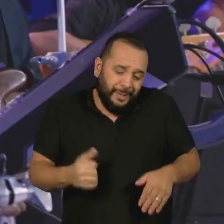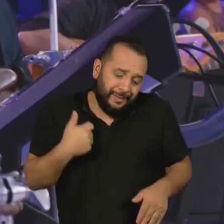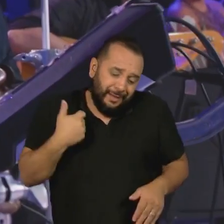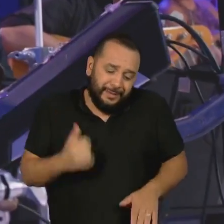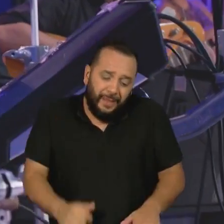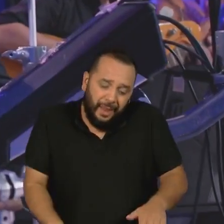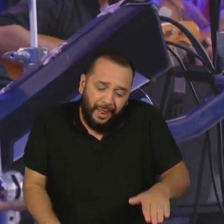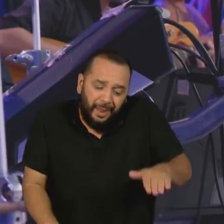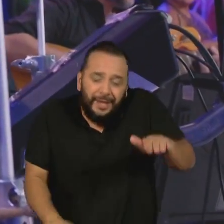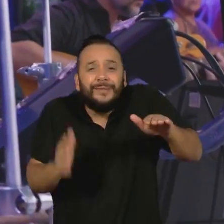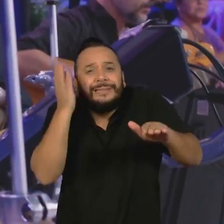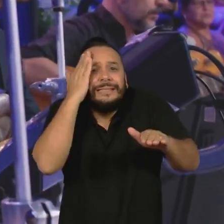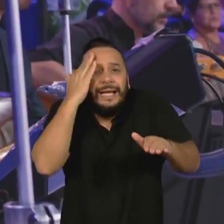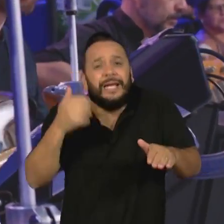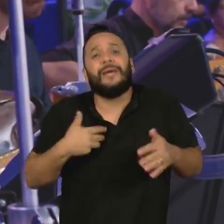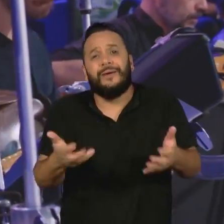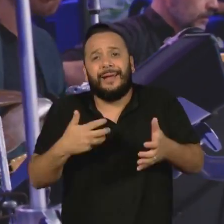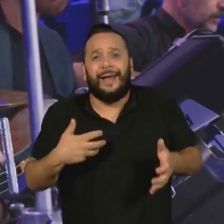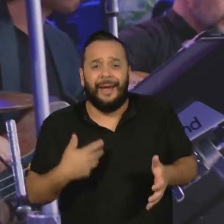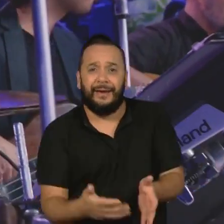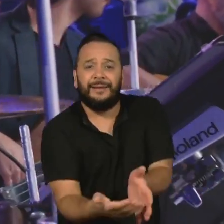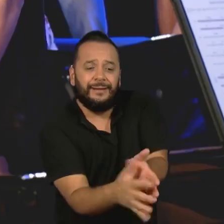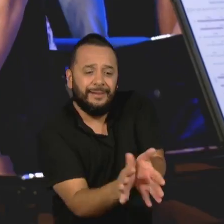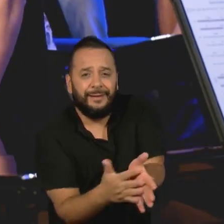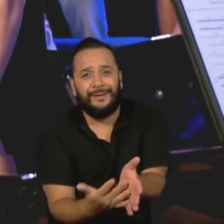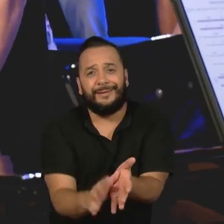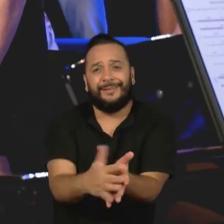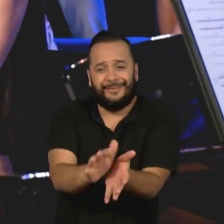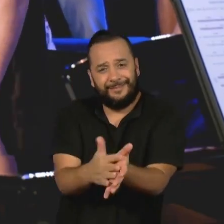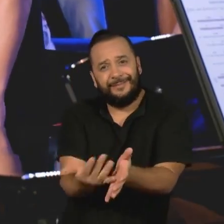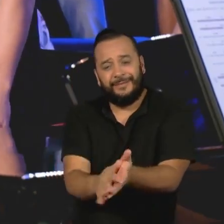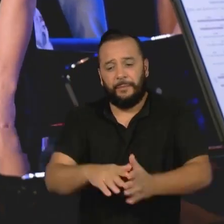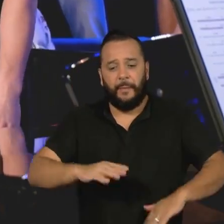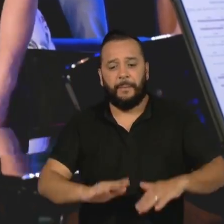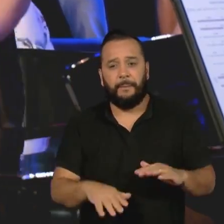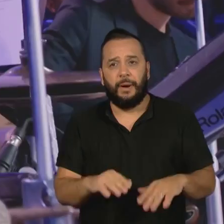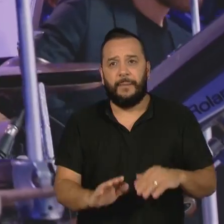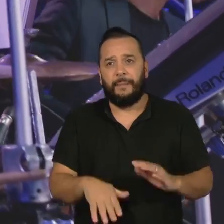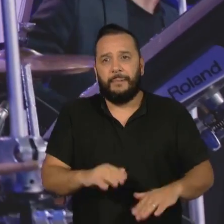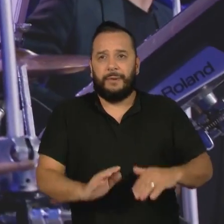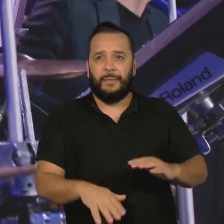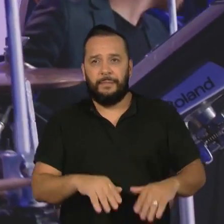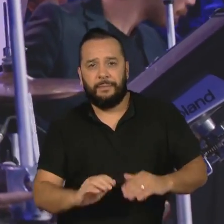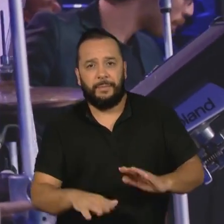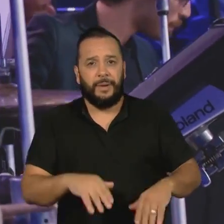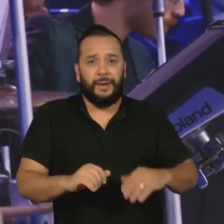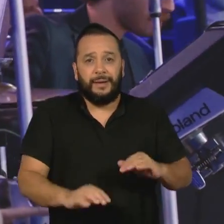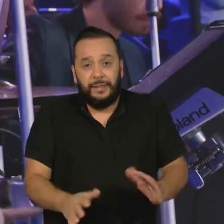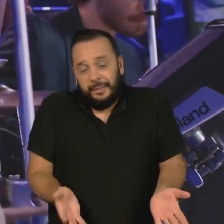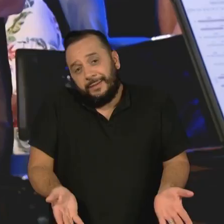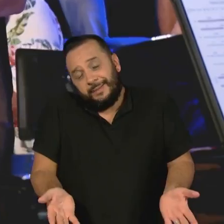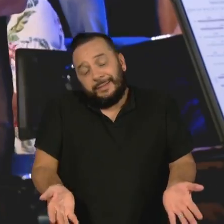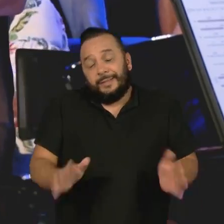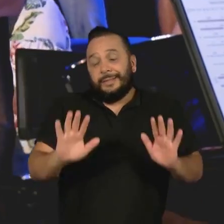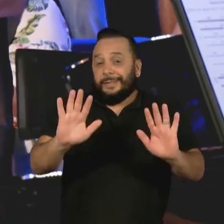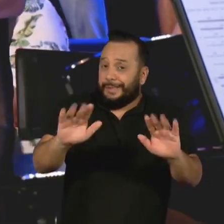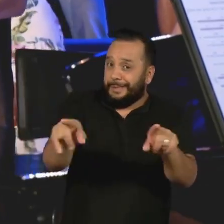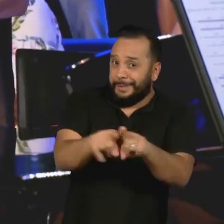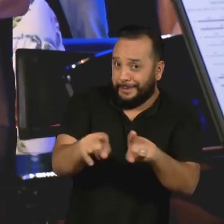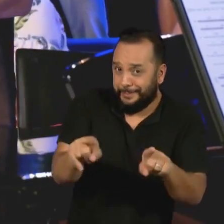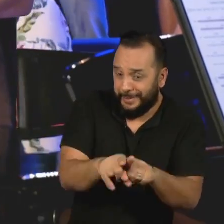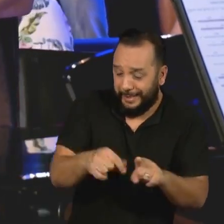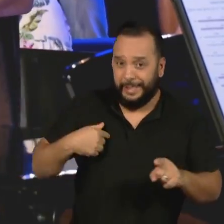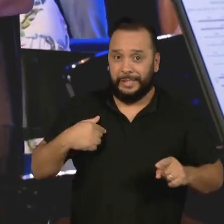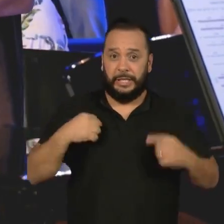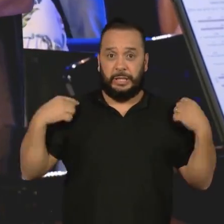que eu queria. O meu negócio era batucar. Além do mais, não fico